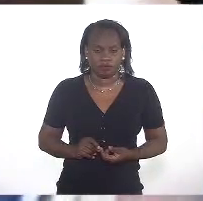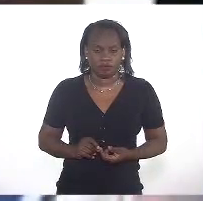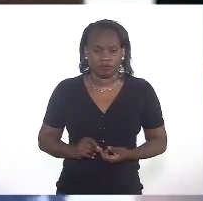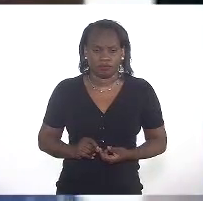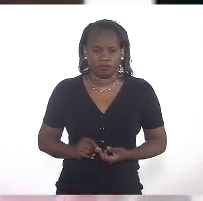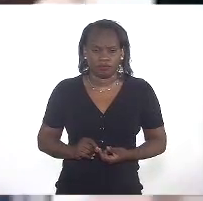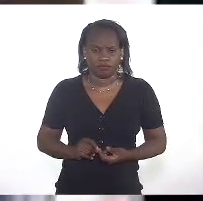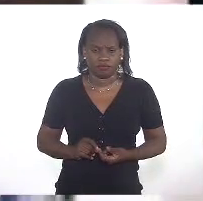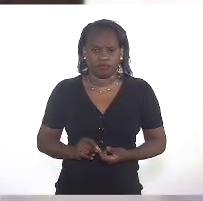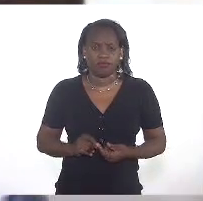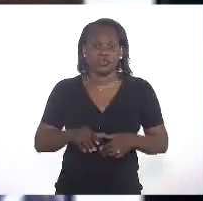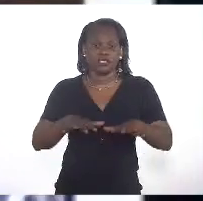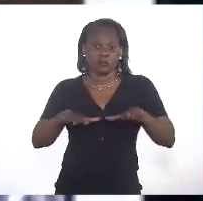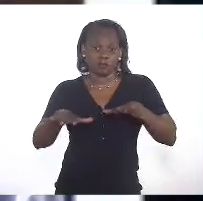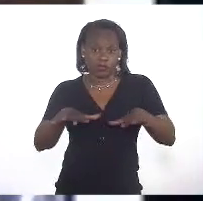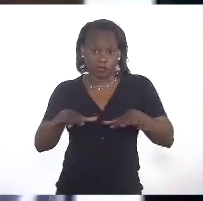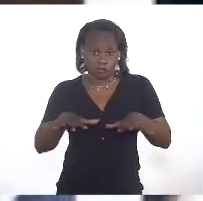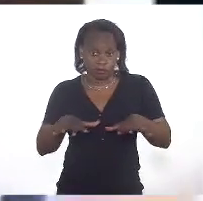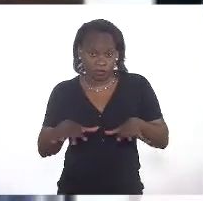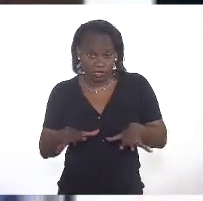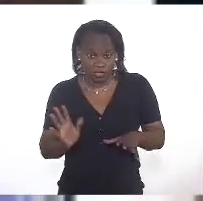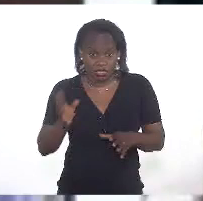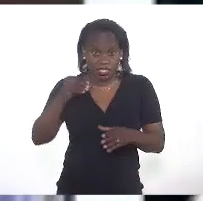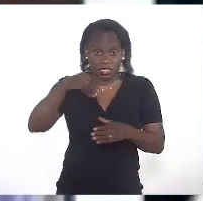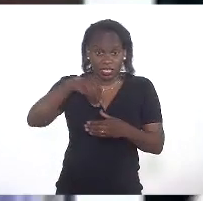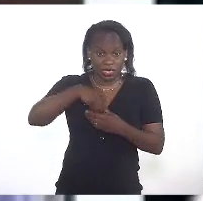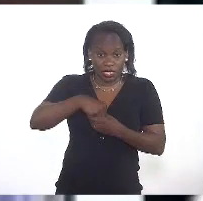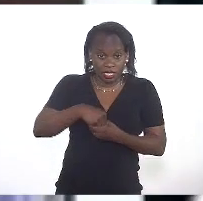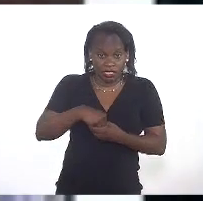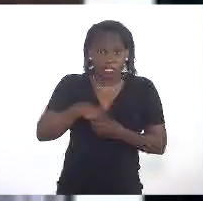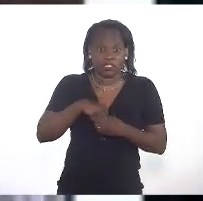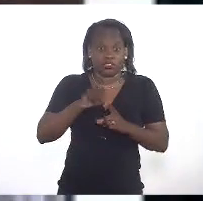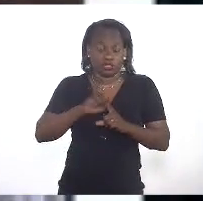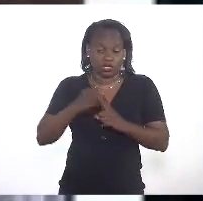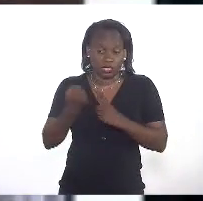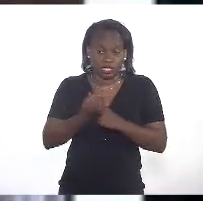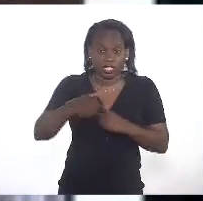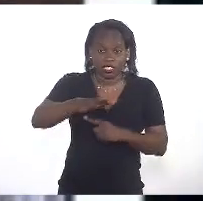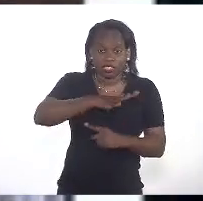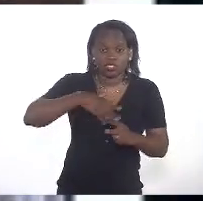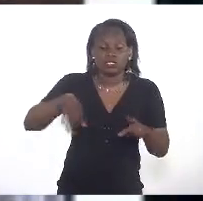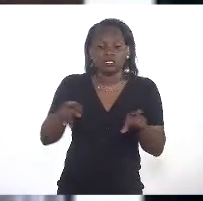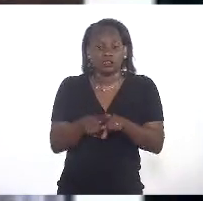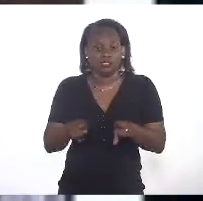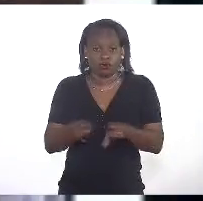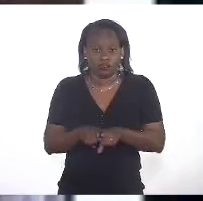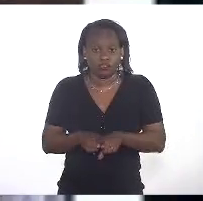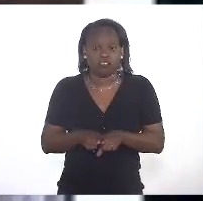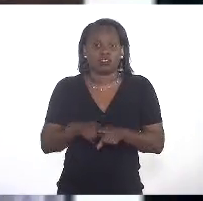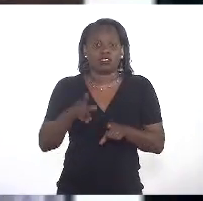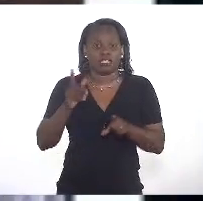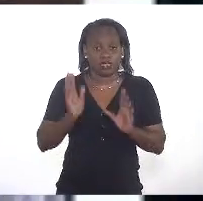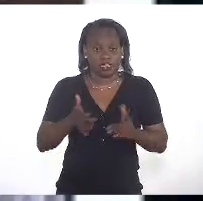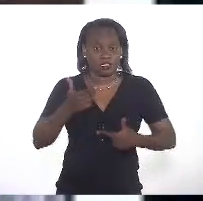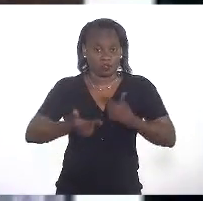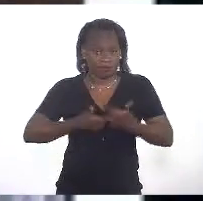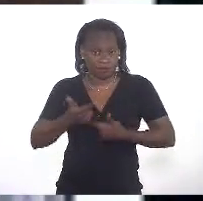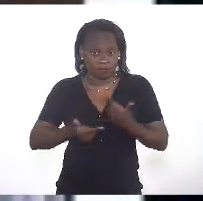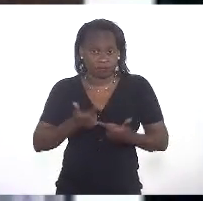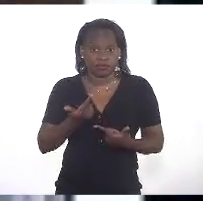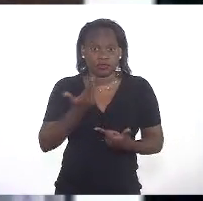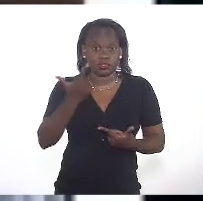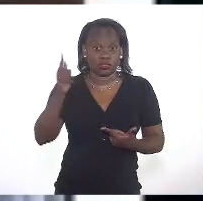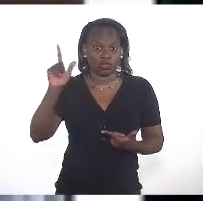de movimentos dentro das nossas, inclusive já trabalhando um